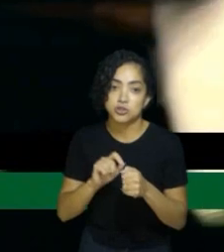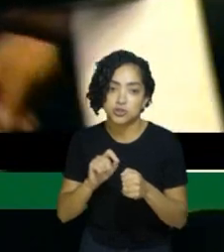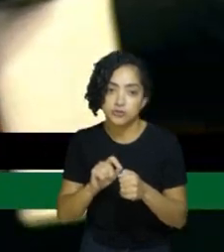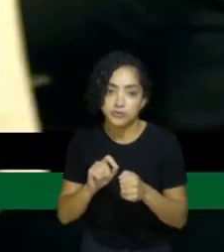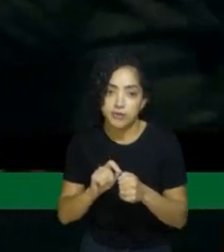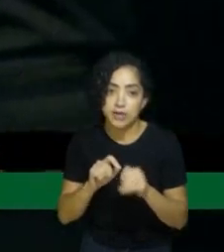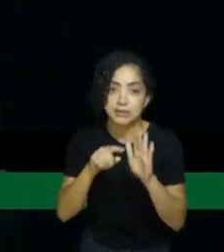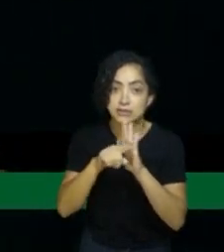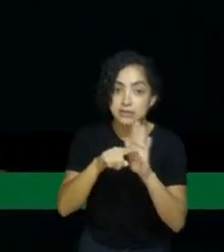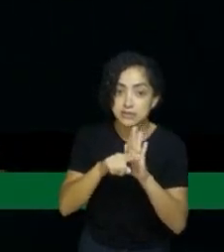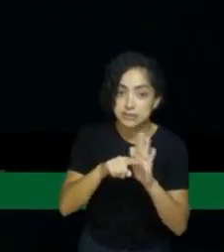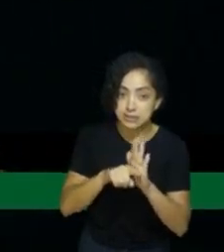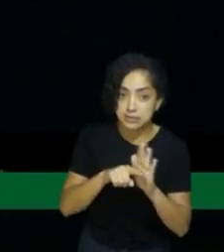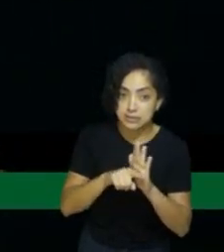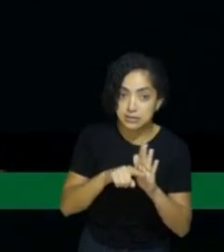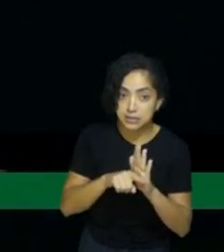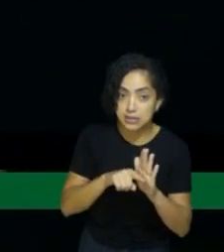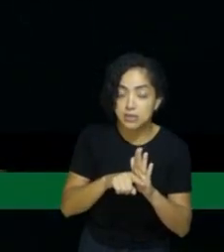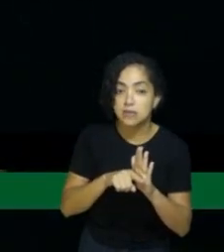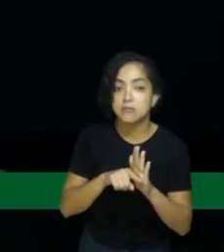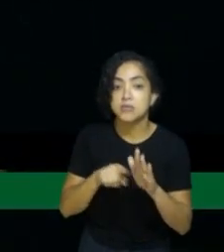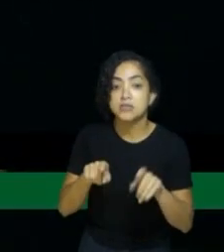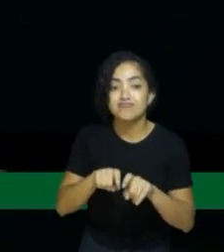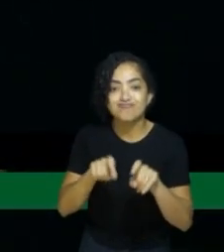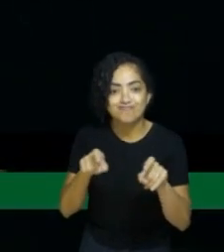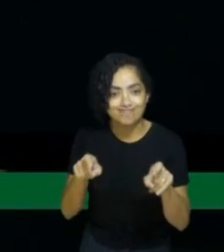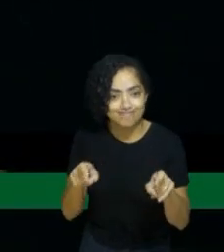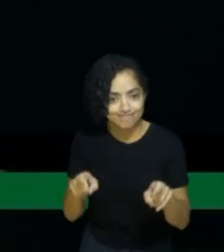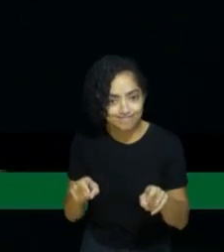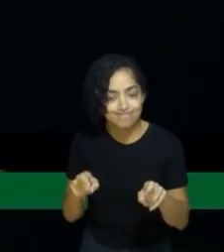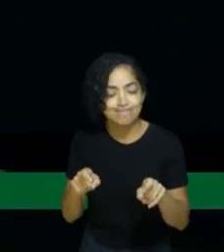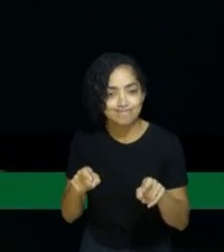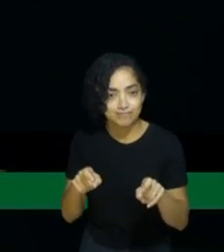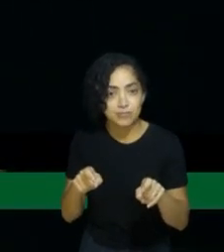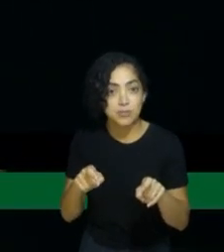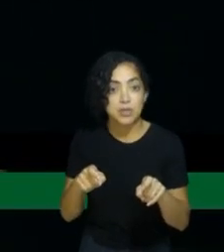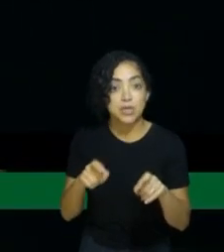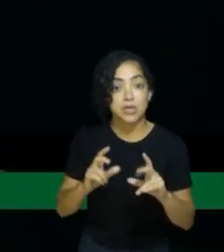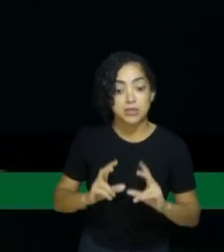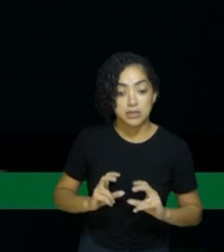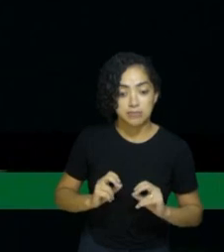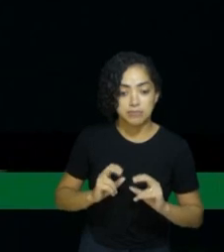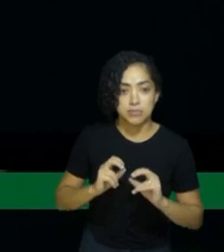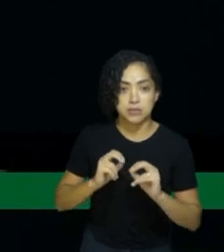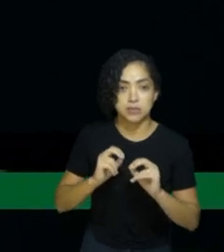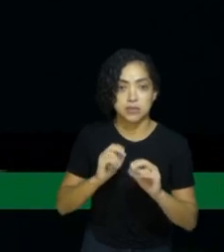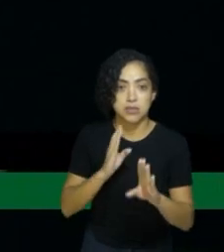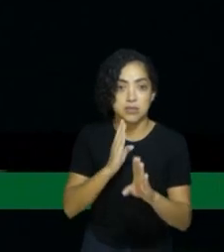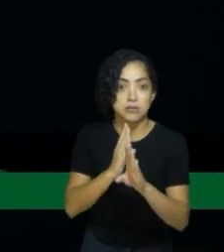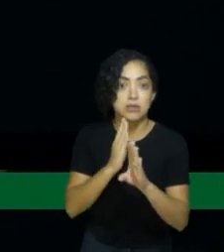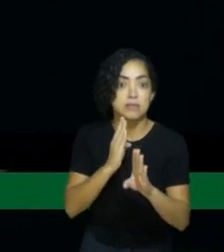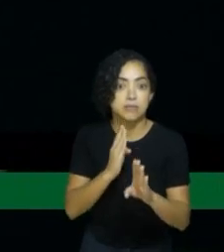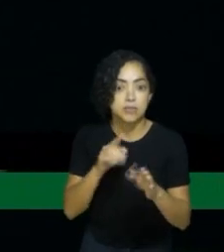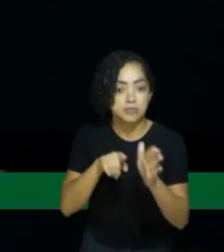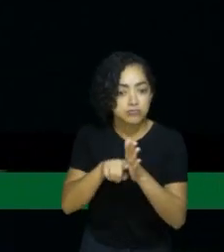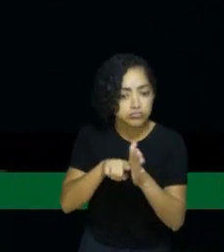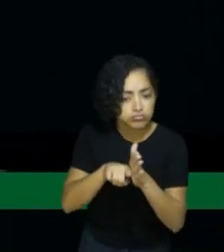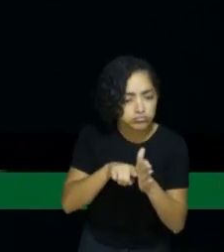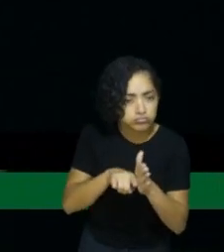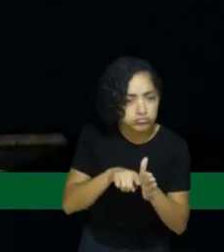preventivo do Câncer do colo do útero e nos casos de resultado alterados realizamos